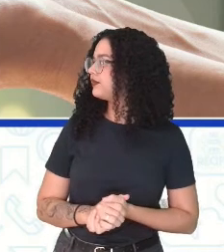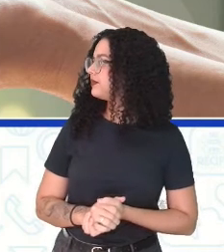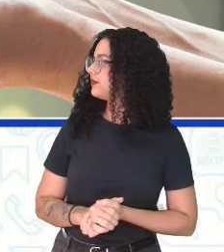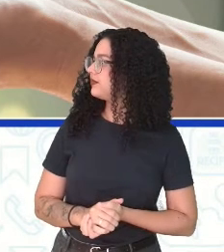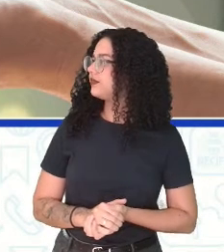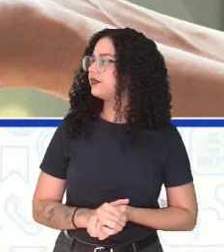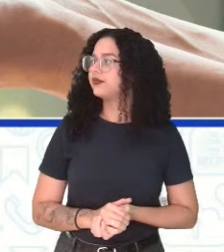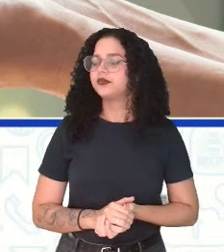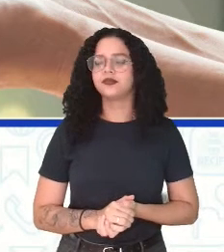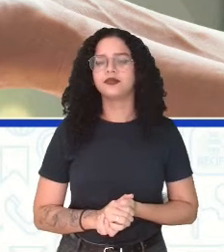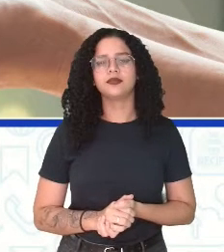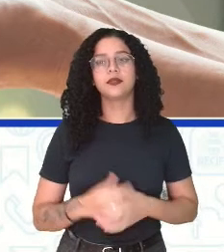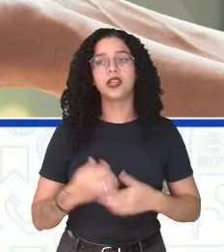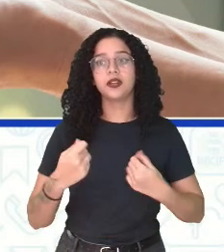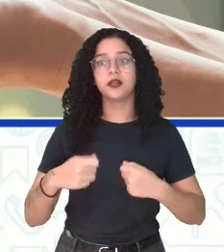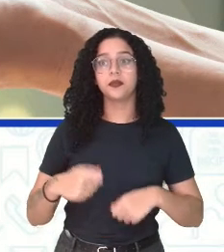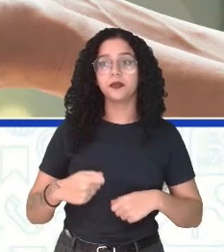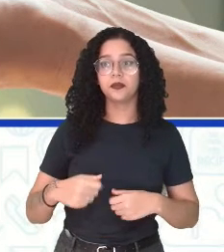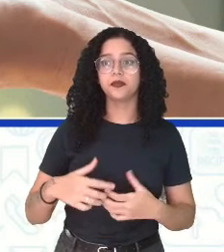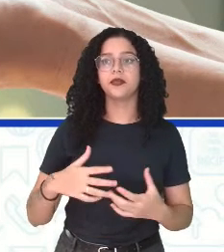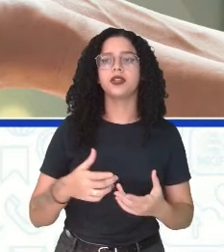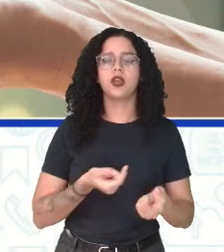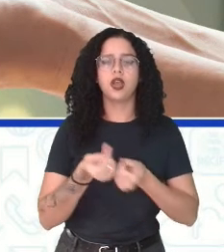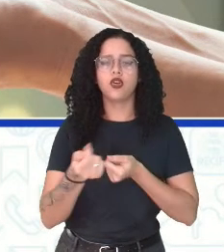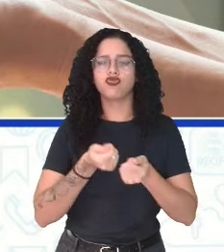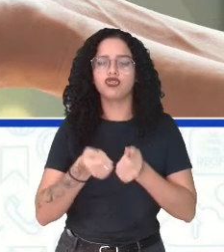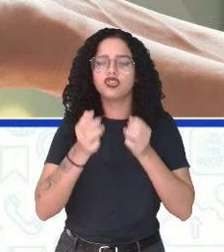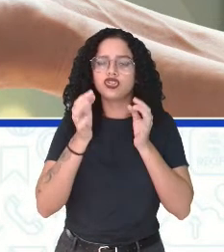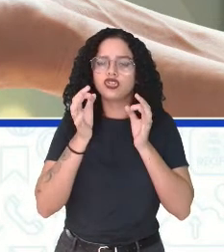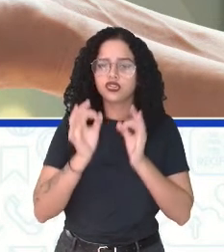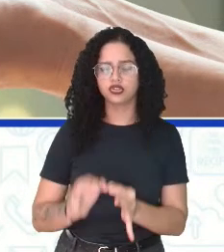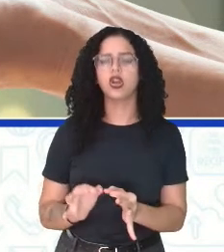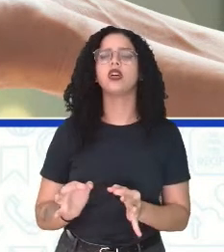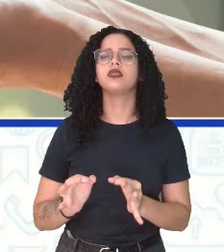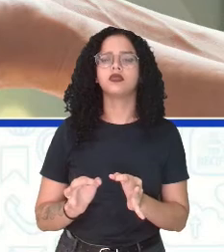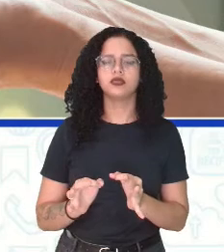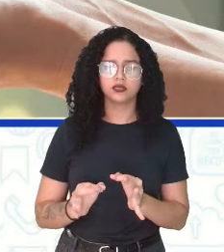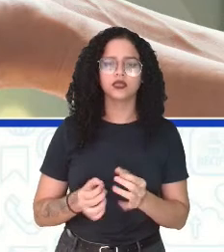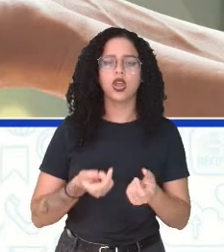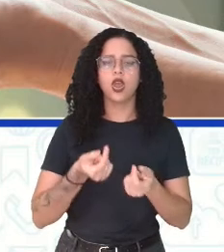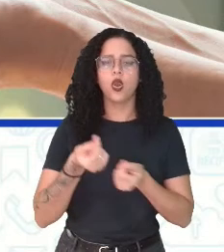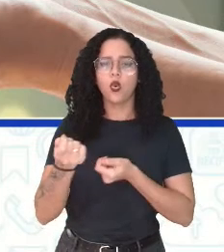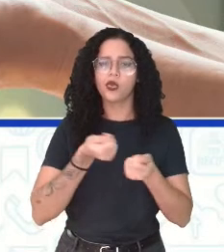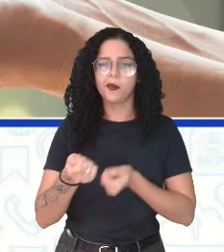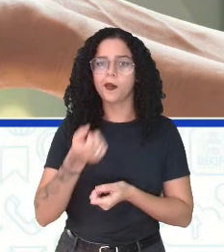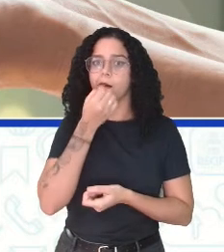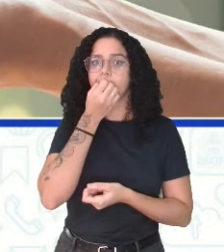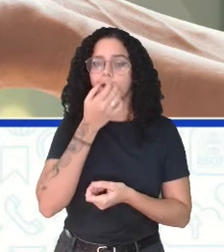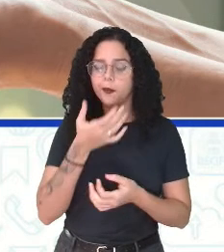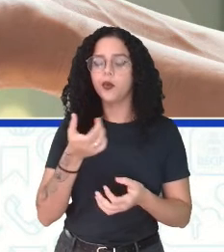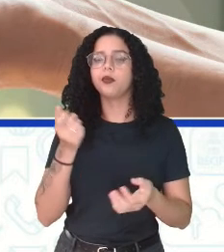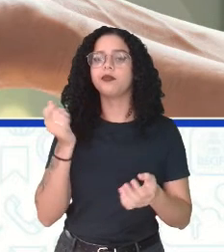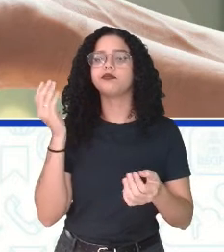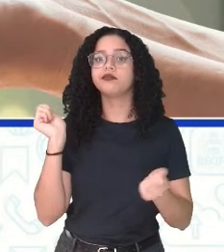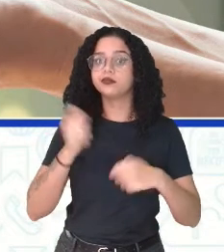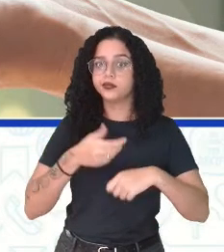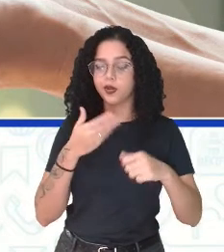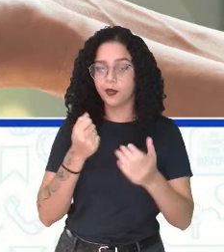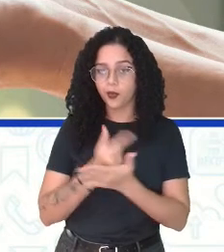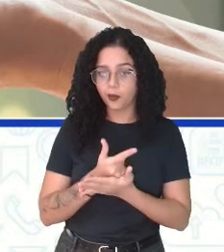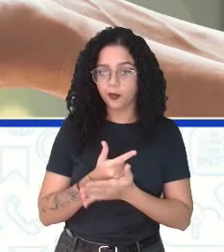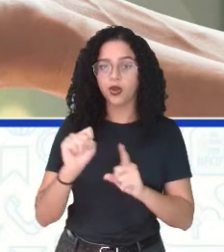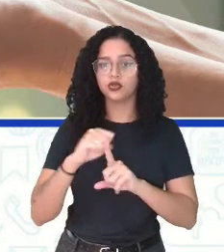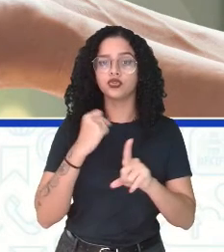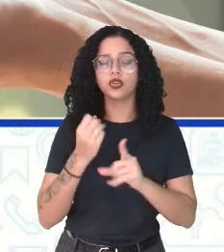só, tem que ser ecologicamente correto, economicamente viável, né?